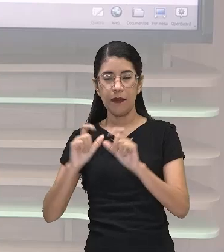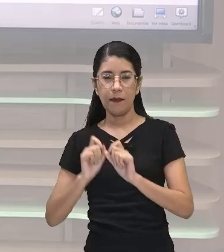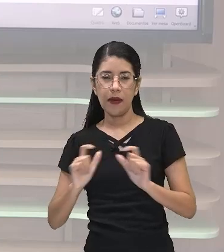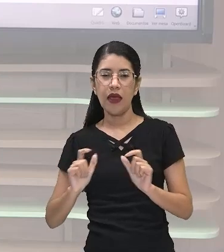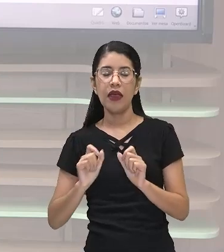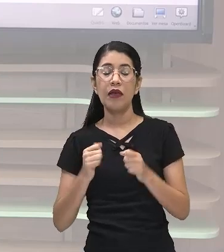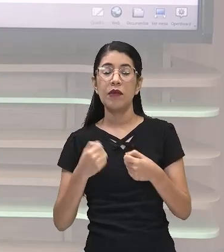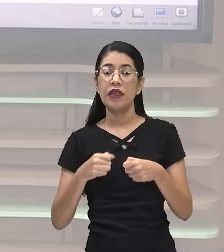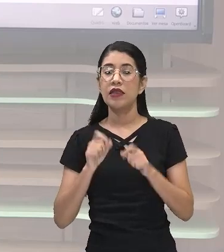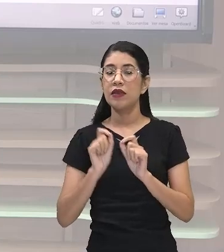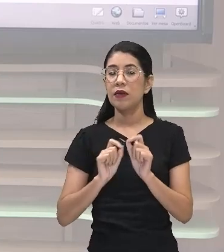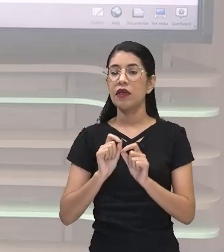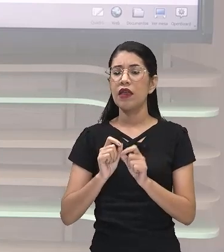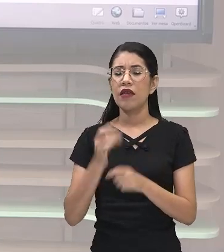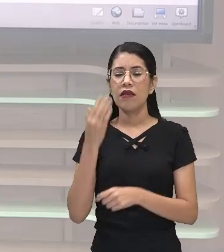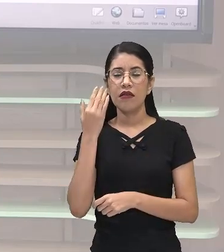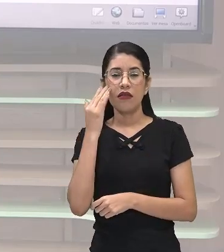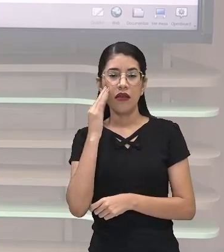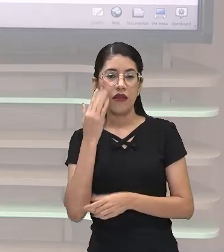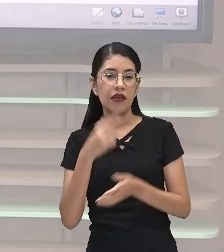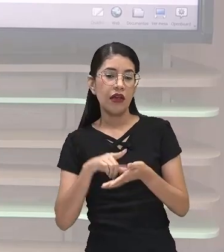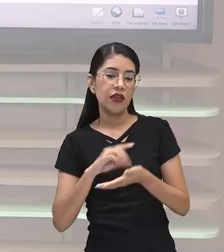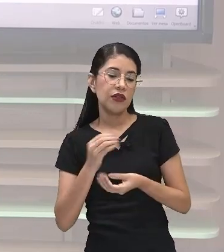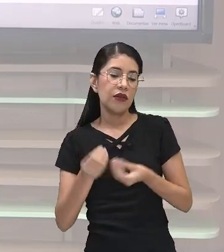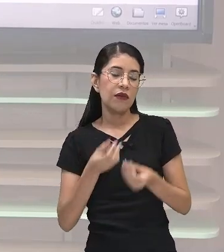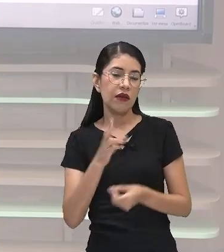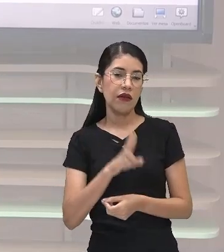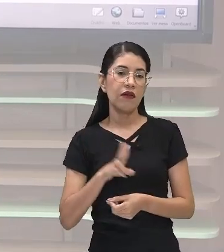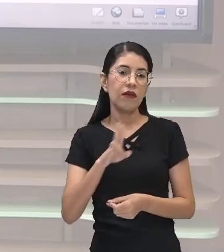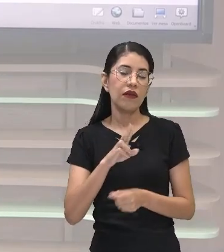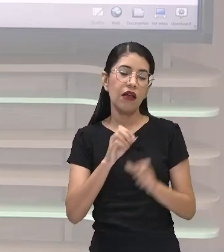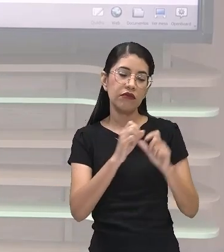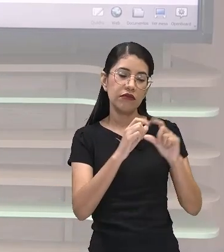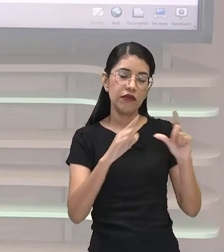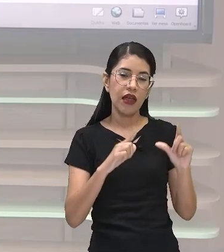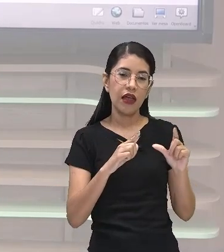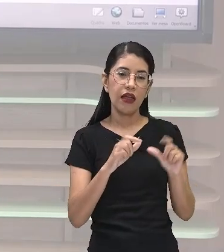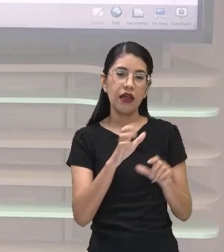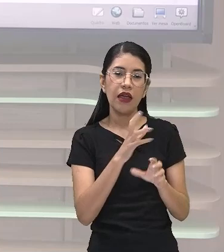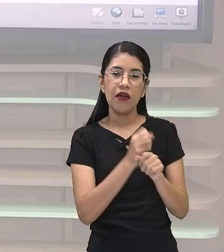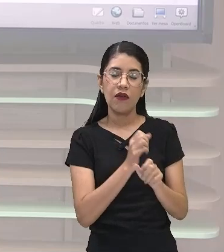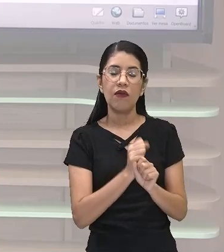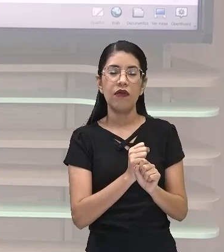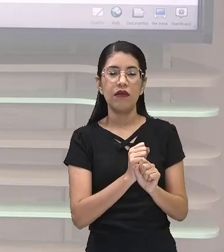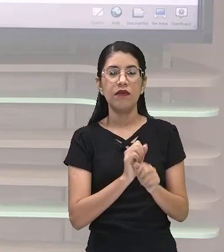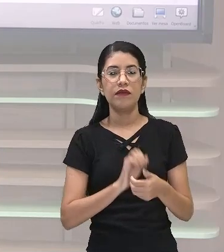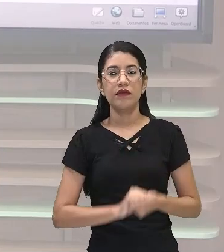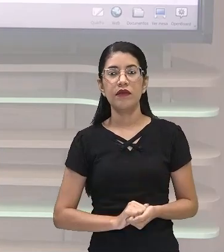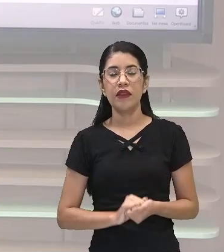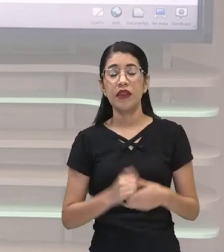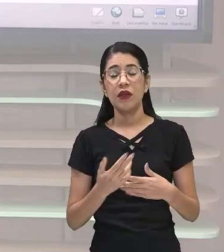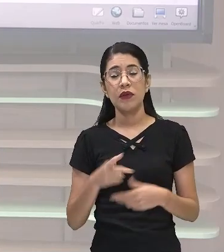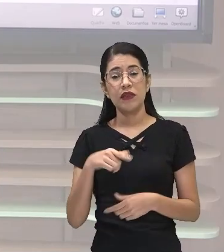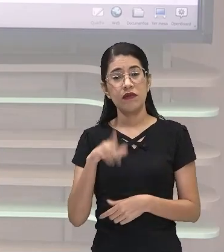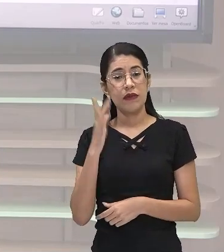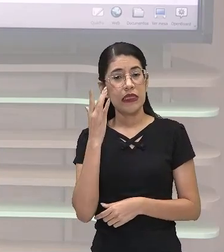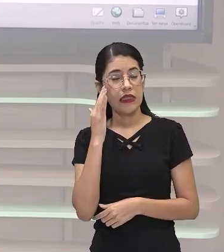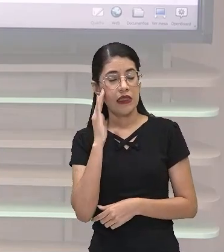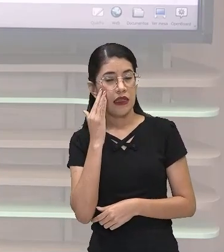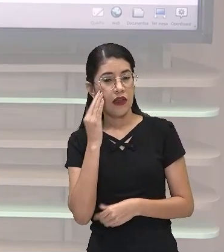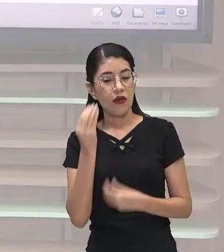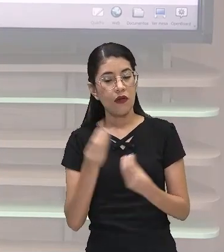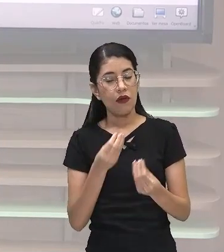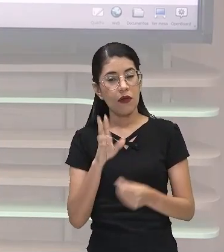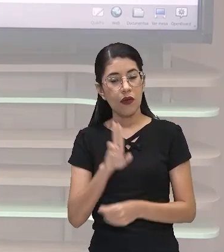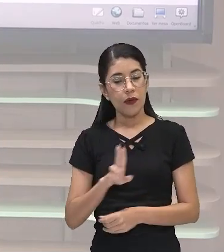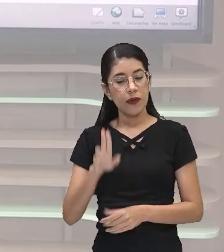basta a gente aprender e entender como é que se aplica a fórmula naquele assunto. Ok? Então, quando você entende como é que a